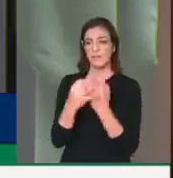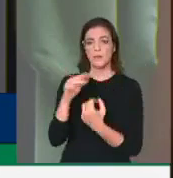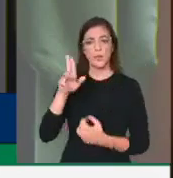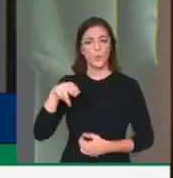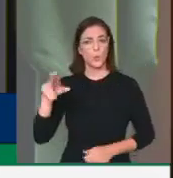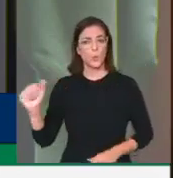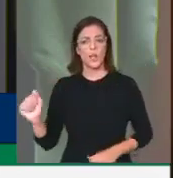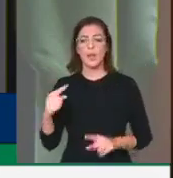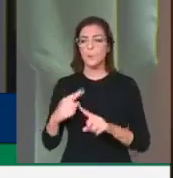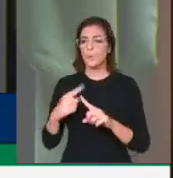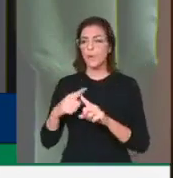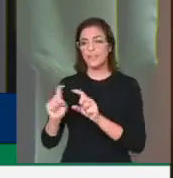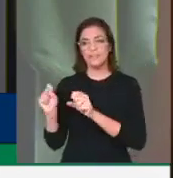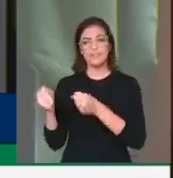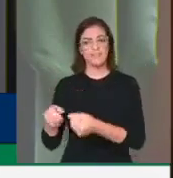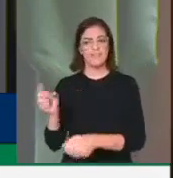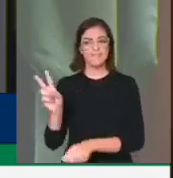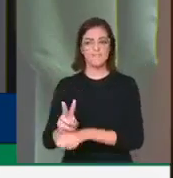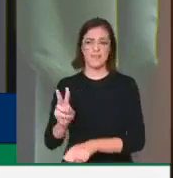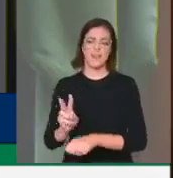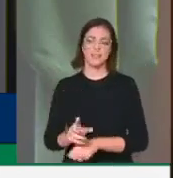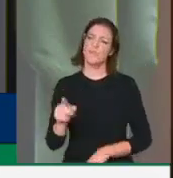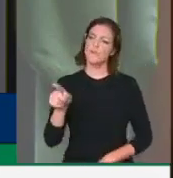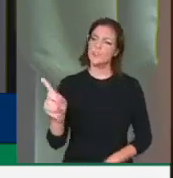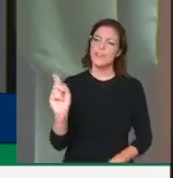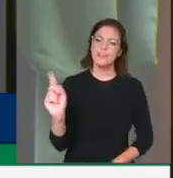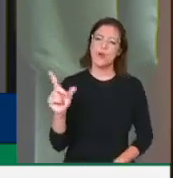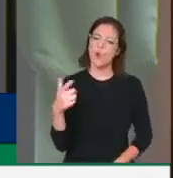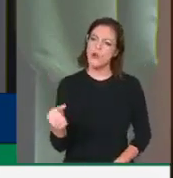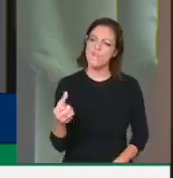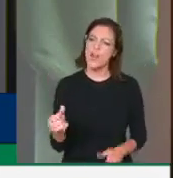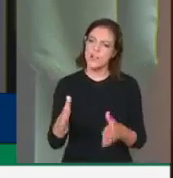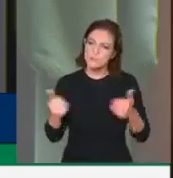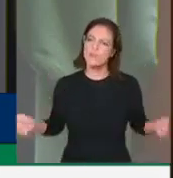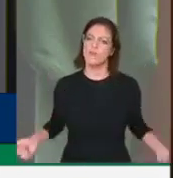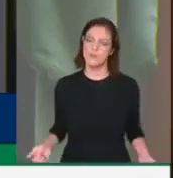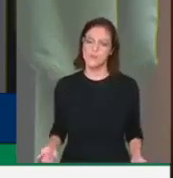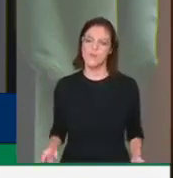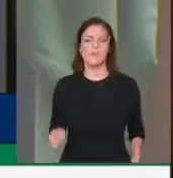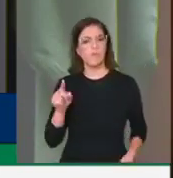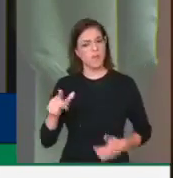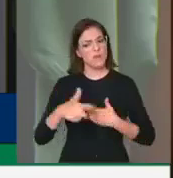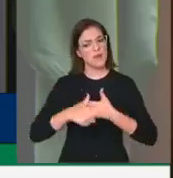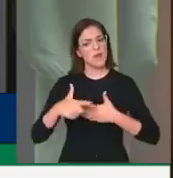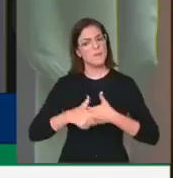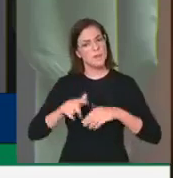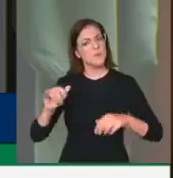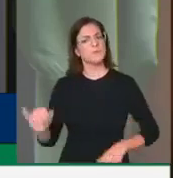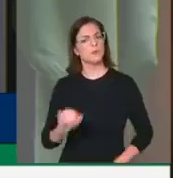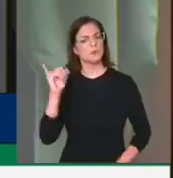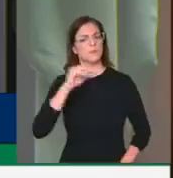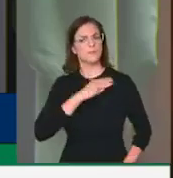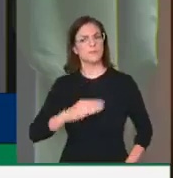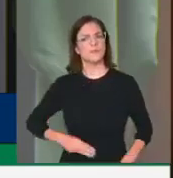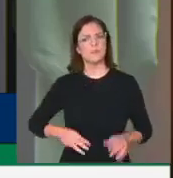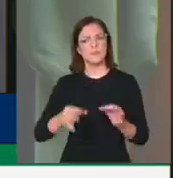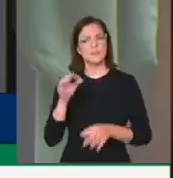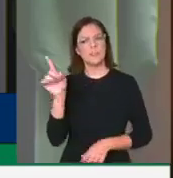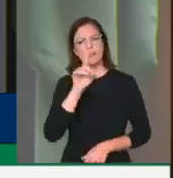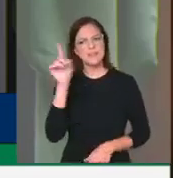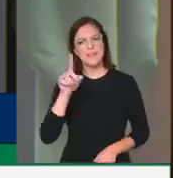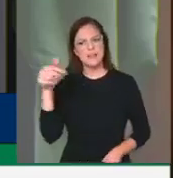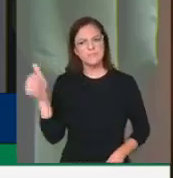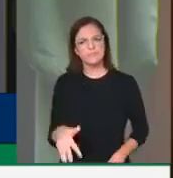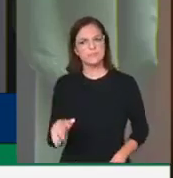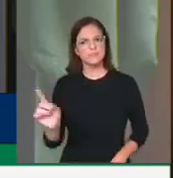milícia. Então não se acovarde no seu cargo. Entenda o papel que tem um ministro da Justiça. Não se utilize dessa baixaria.